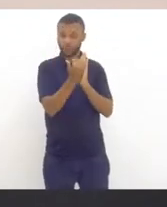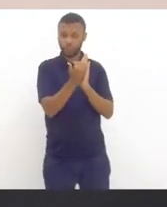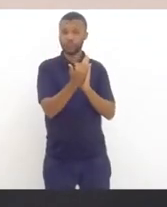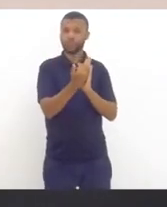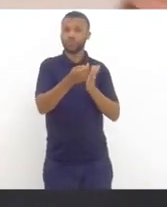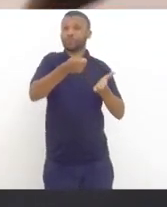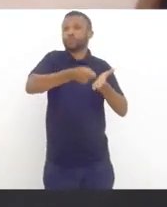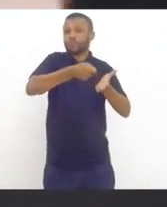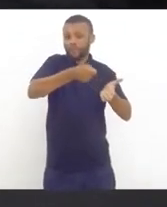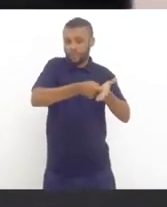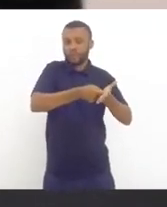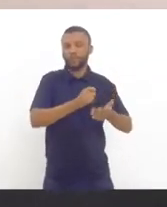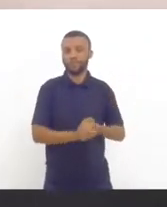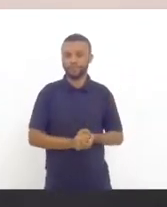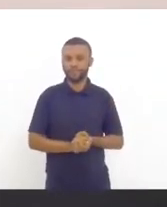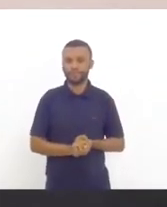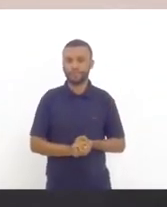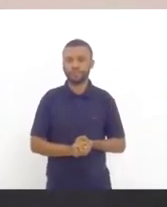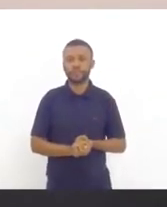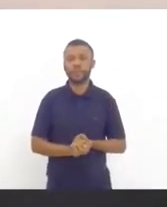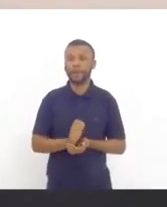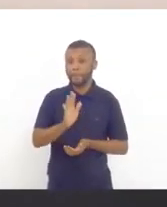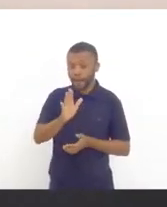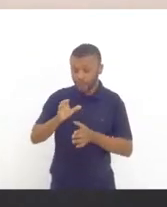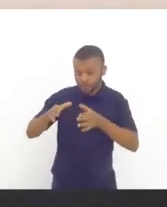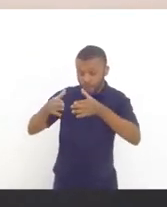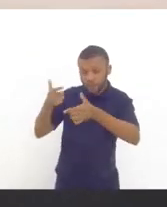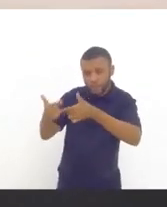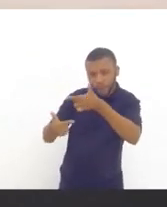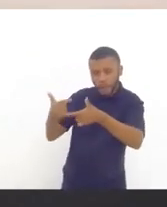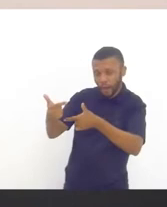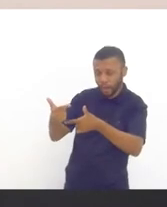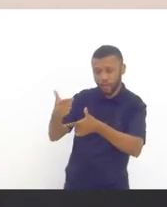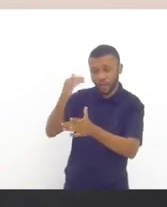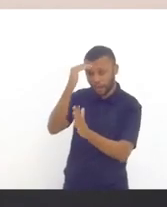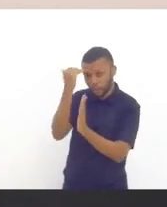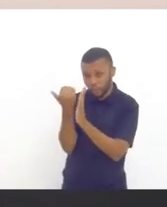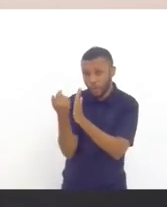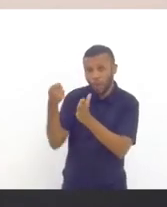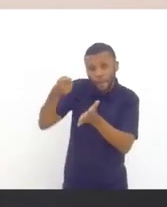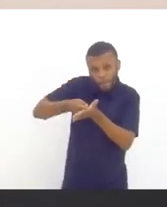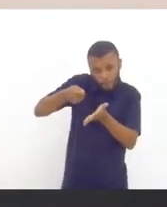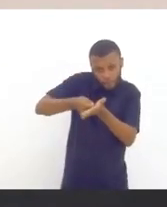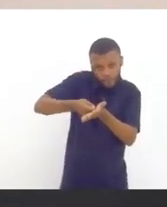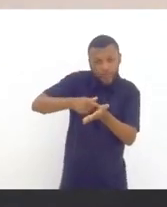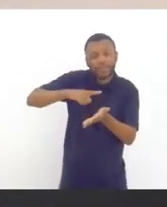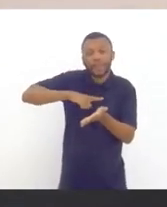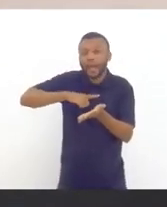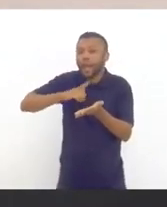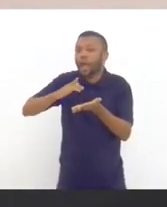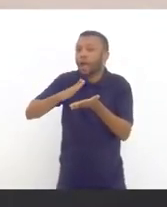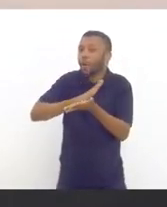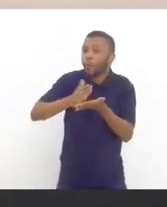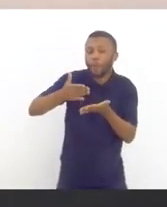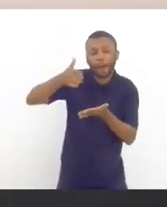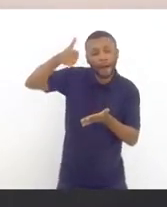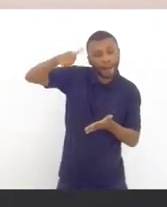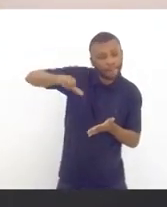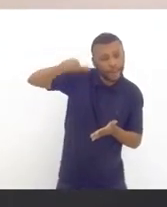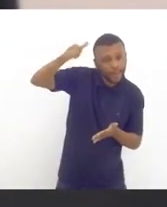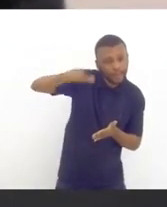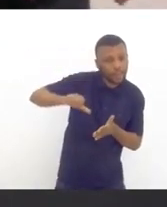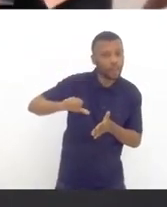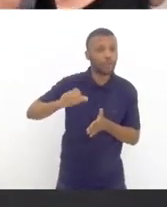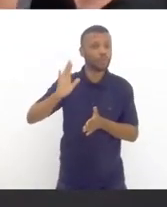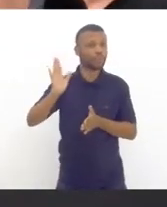E, neste dever de casa, deste grupo de trabalho, tem alguma simulação já feita? Que eu